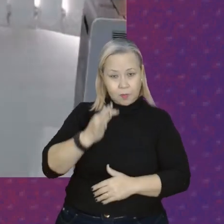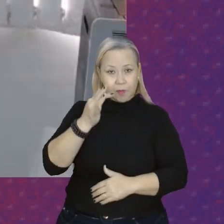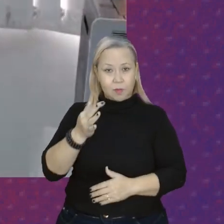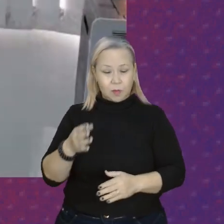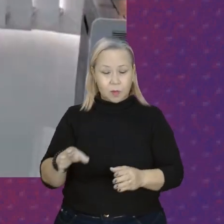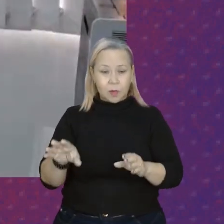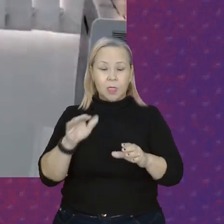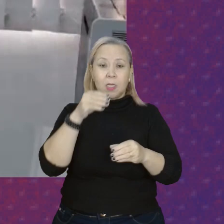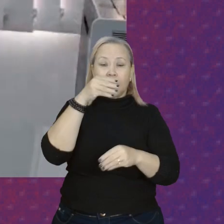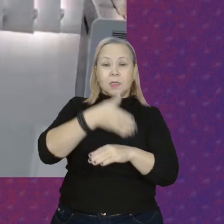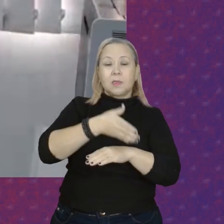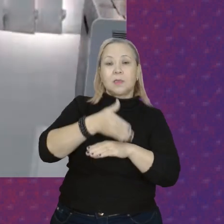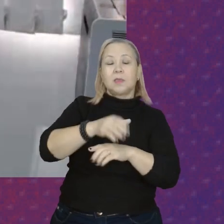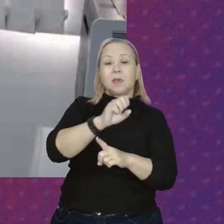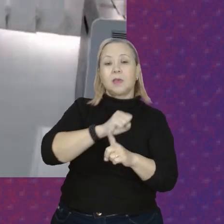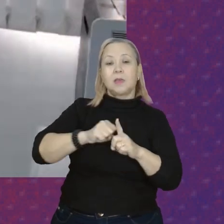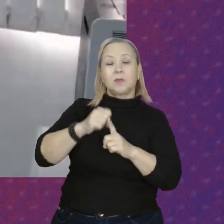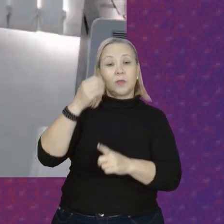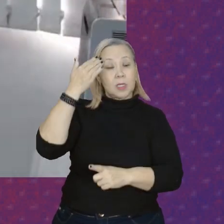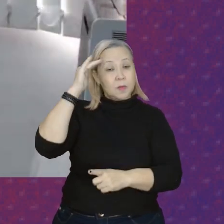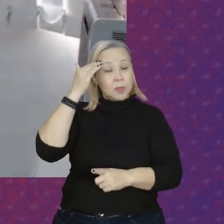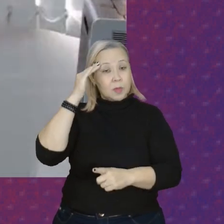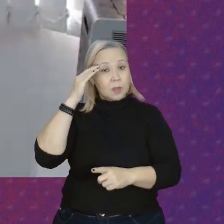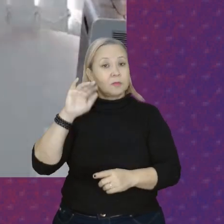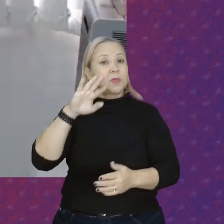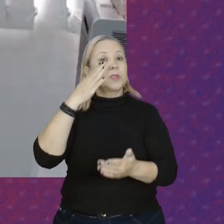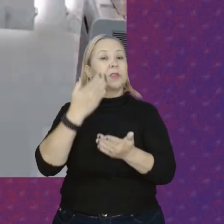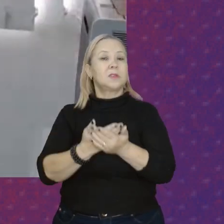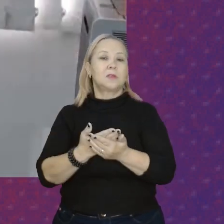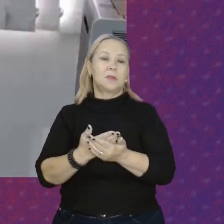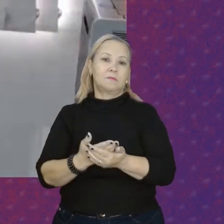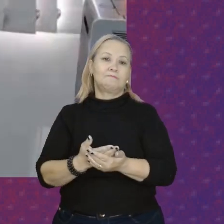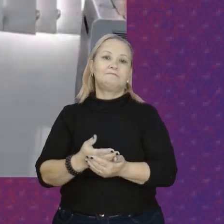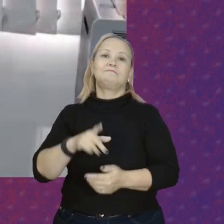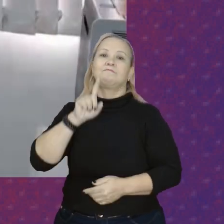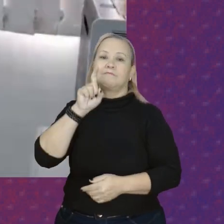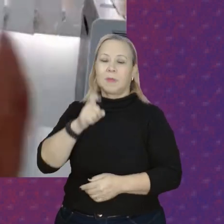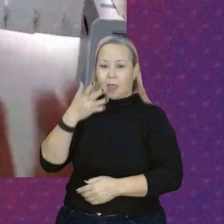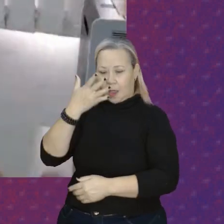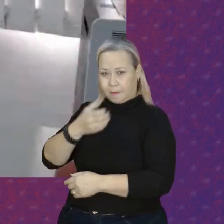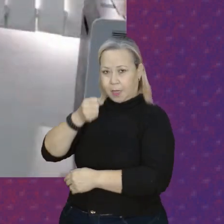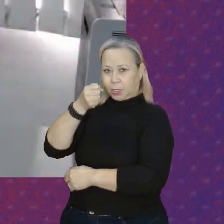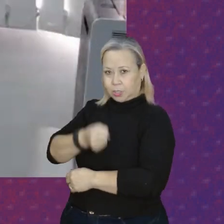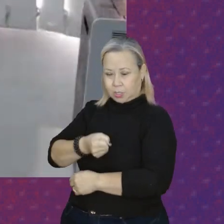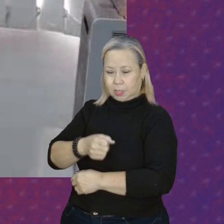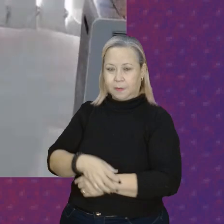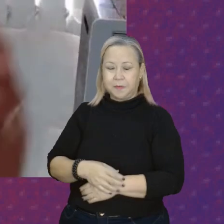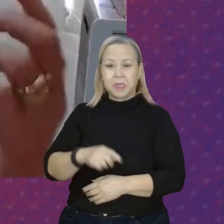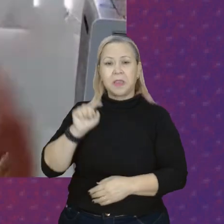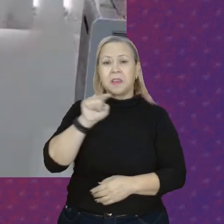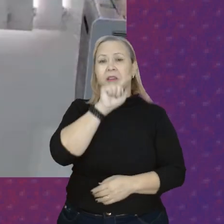de sociedade que nós acreditamos que seja mais justa. Então, essa é a grande interrogação que